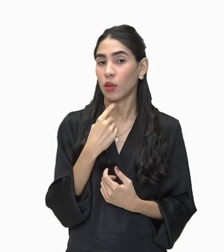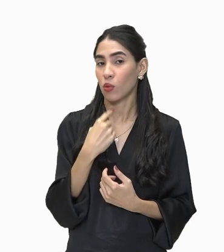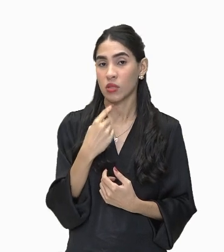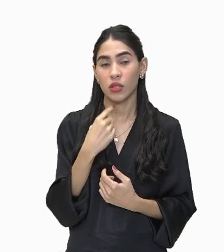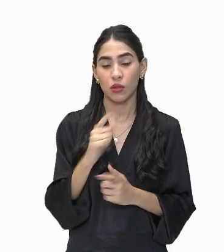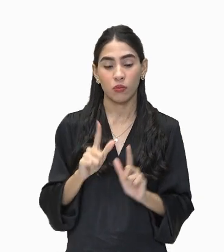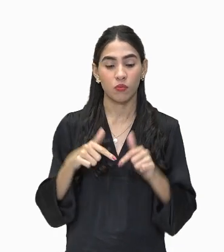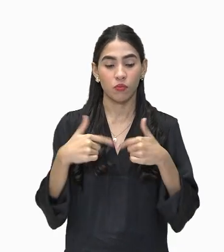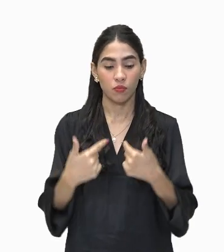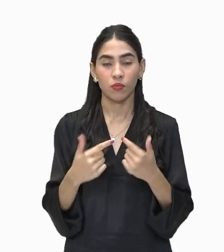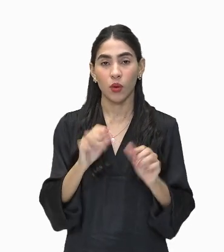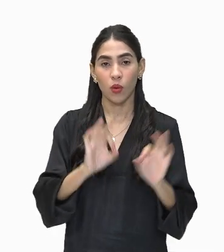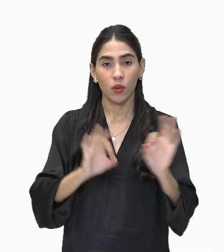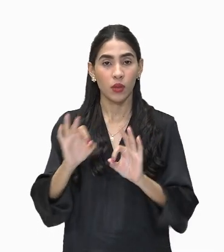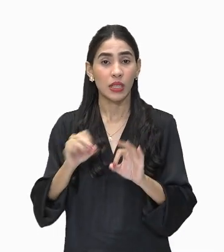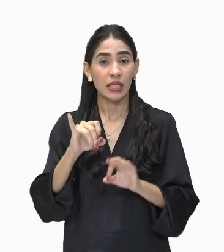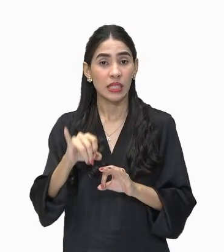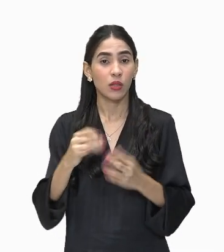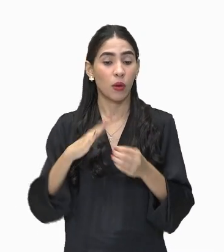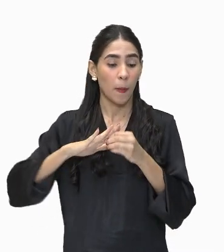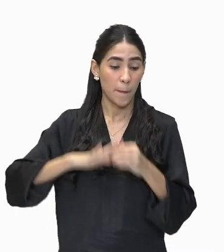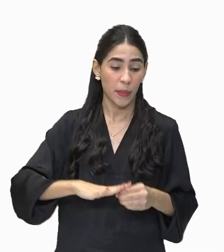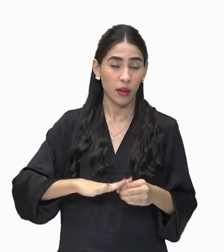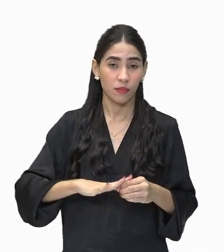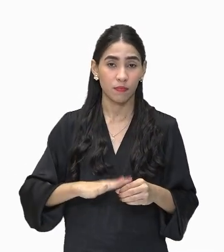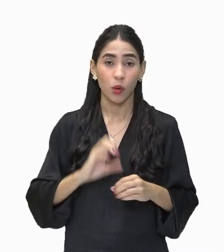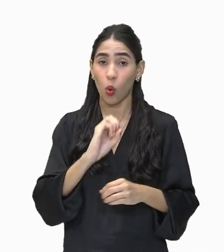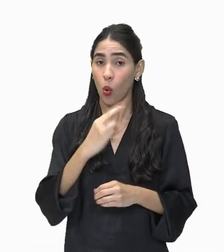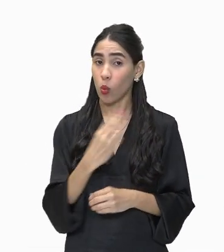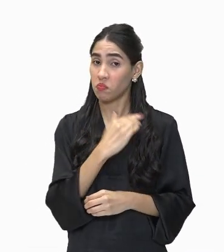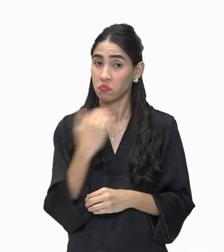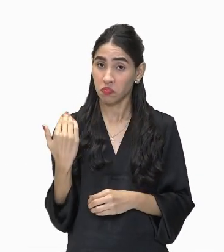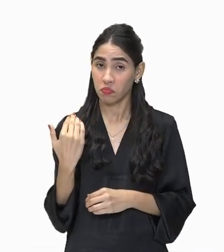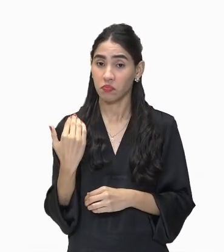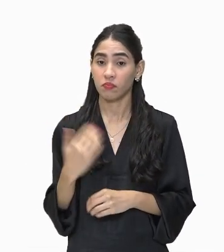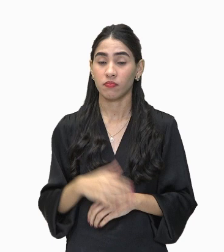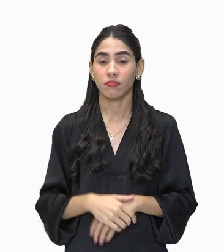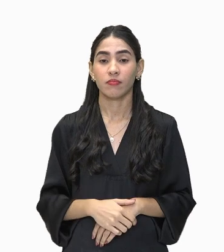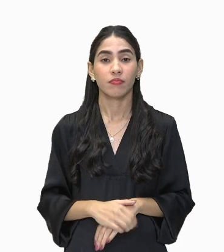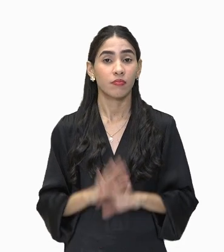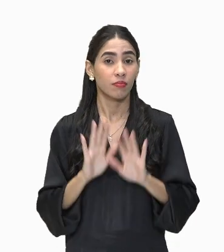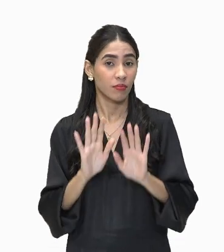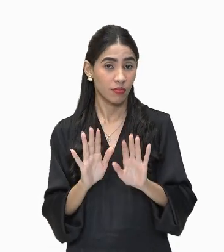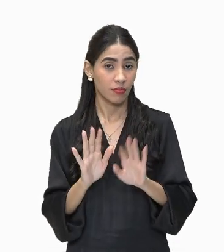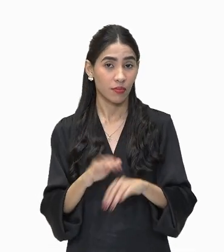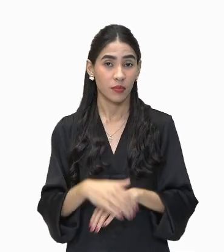organizassem, se reunissem, eles eram reprimidos. Então, deu aí uma acalmada. Porém,